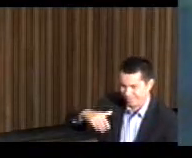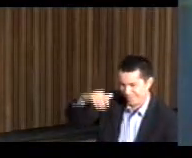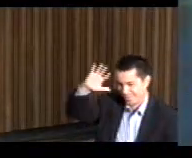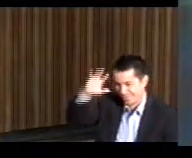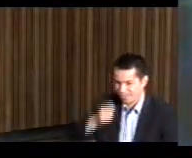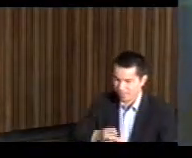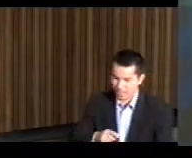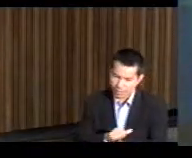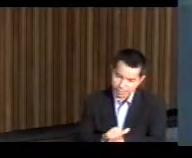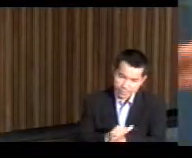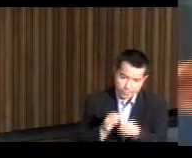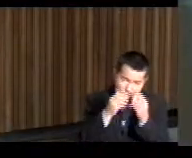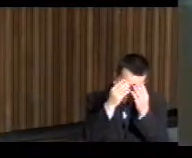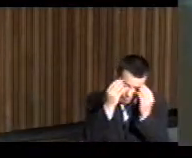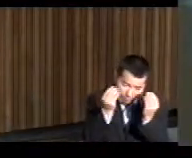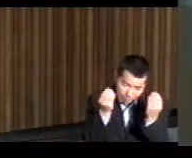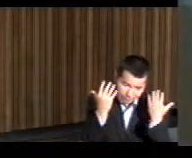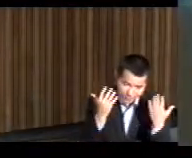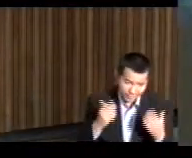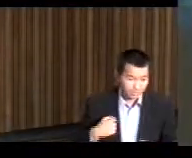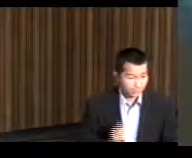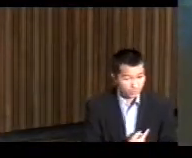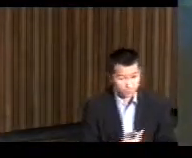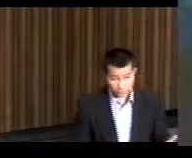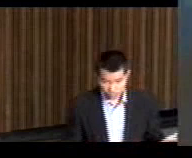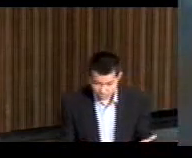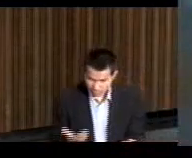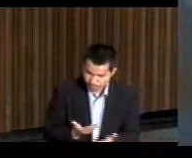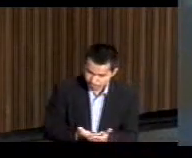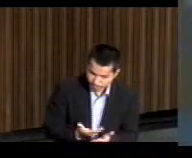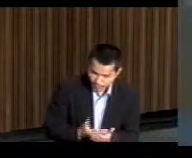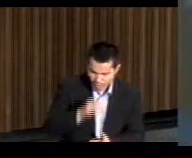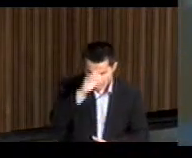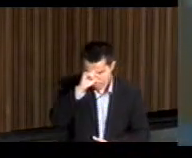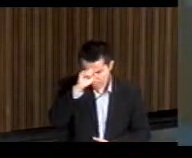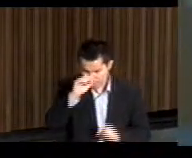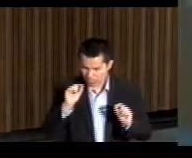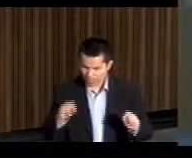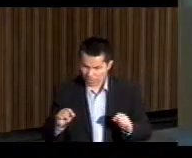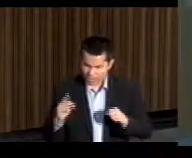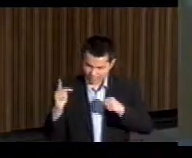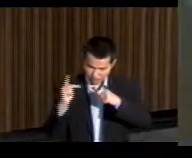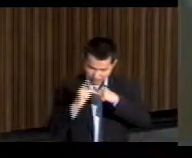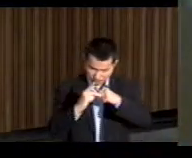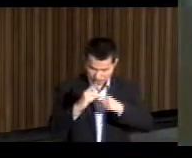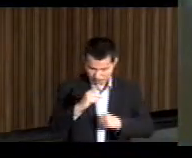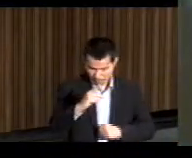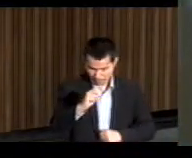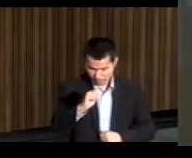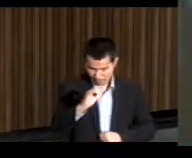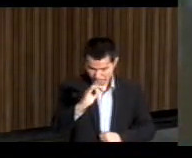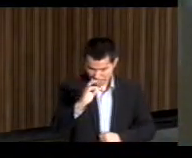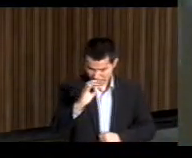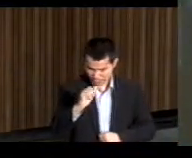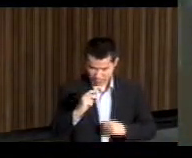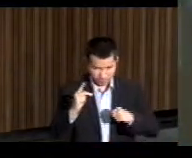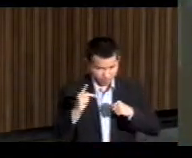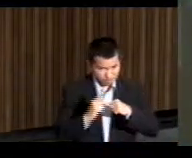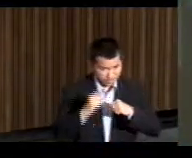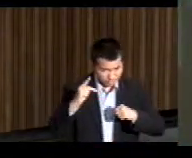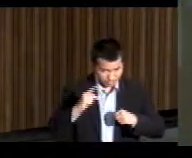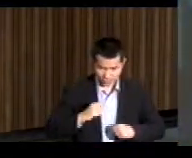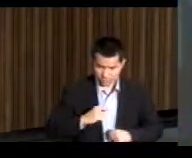que o pacto tem duas partes. E eu vou chamar esse texto, né, de pacto